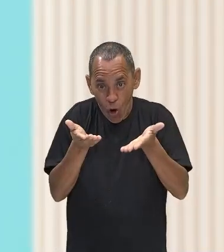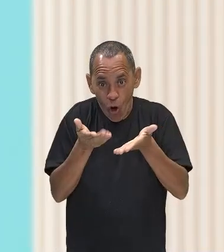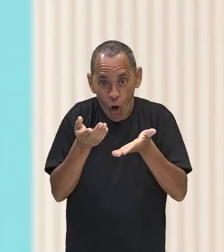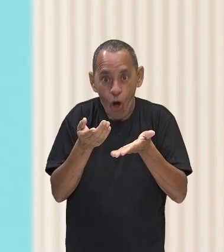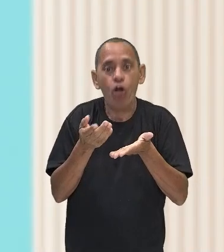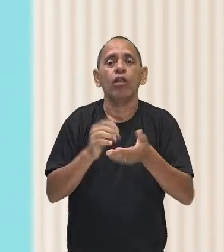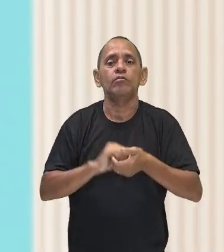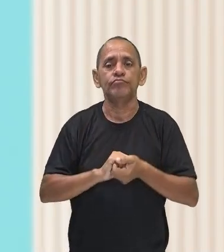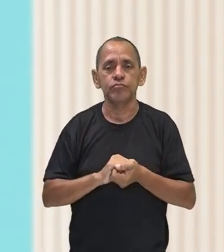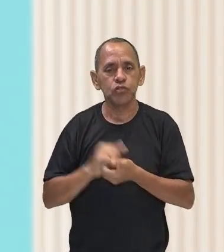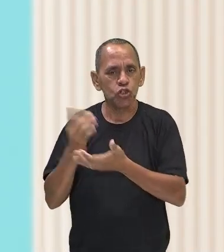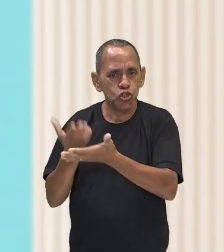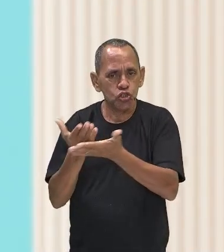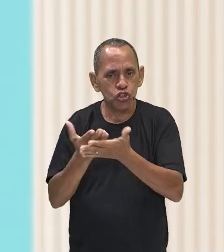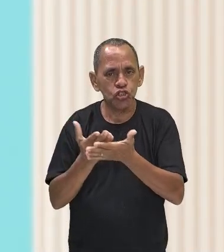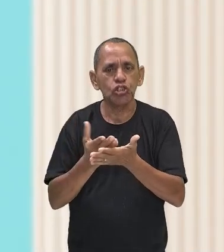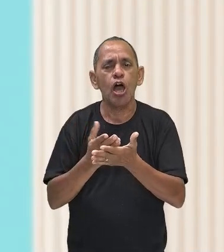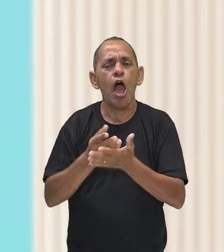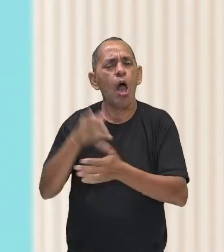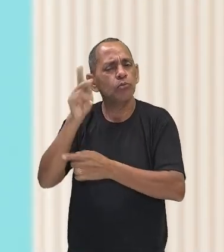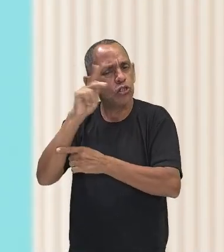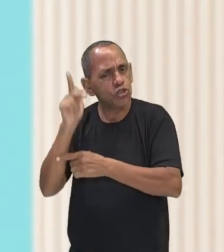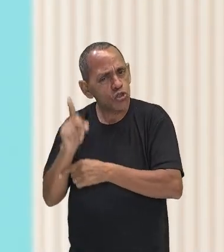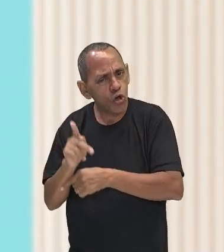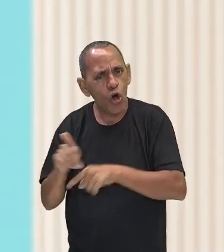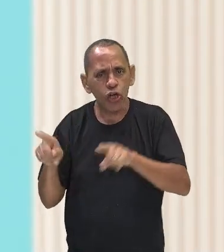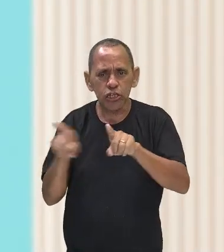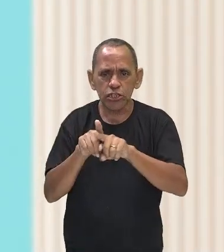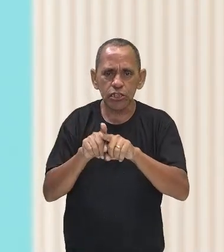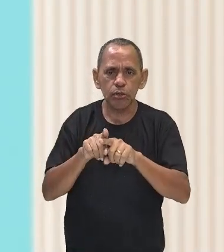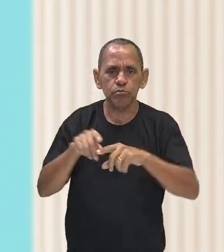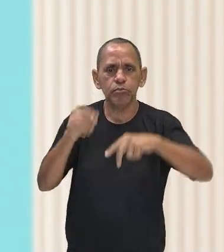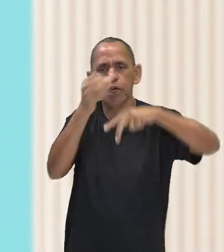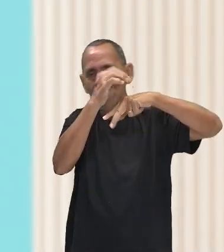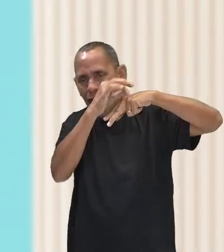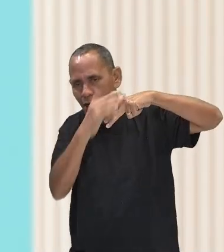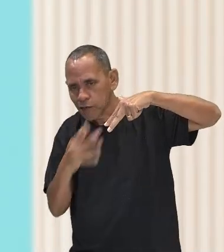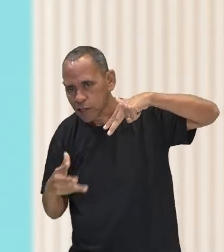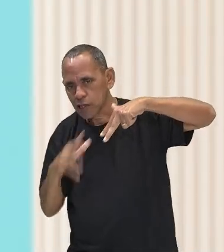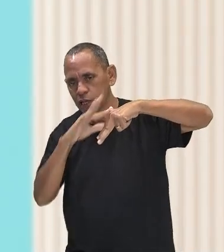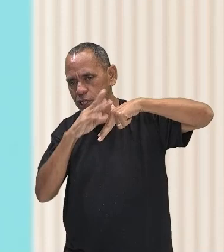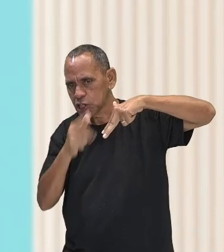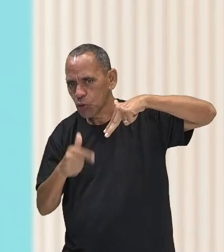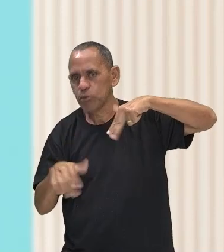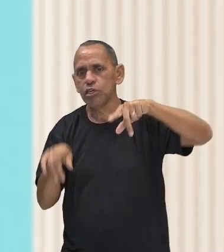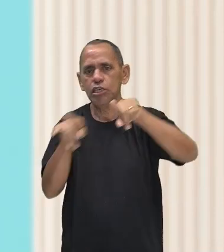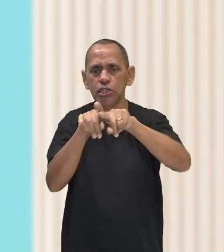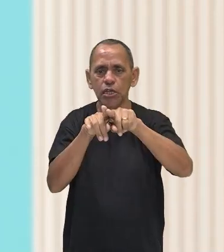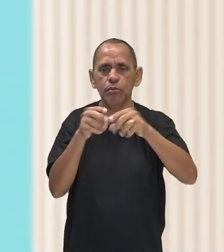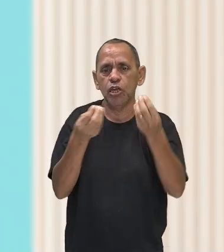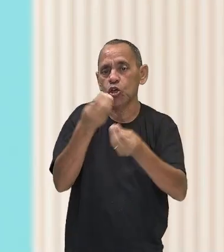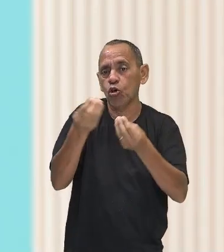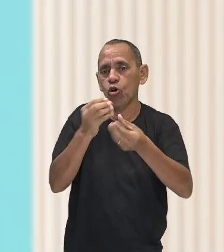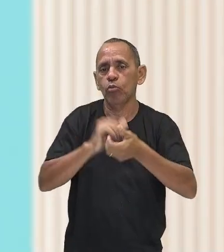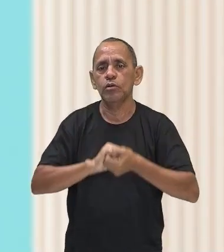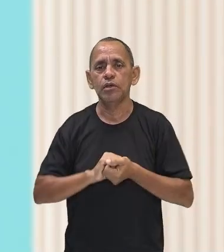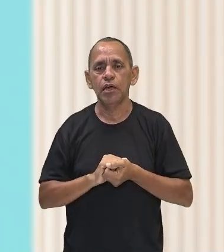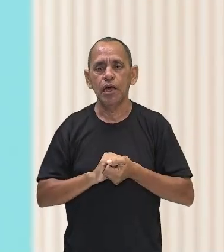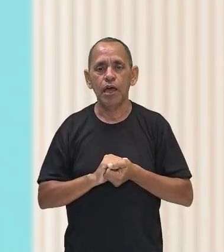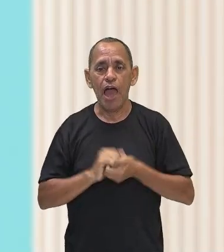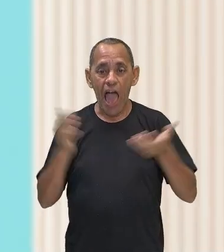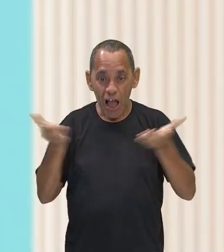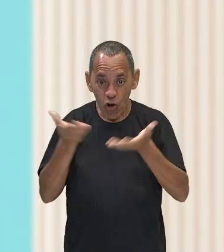e histórica a gente já viu a parte anatômica fisiológica funcional dos glúteos vamos ver